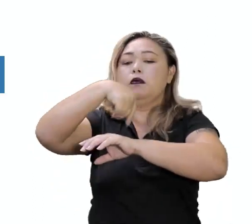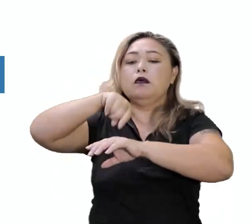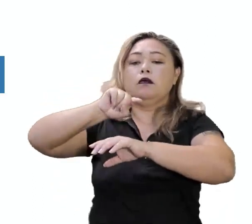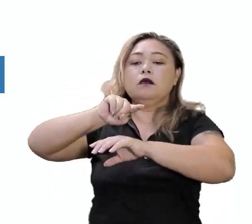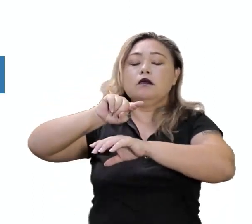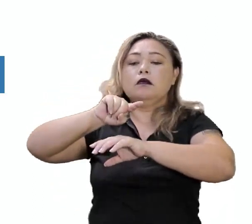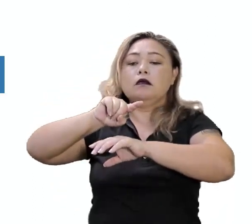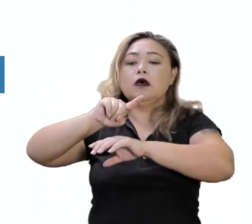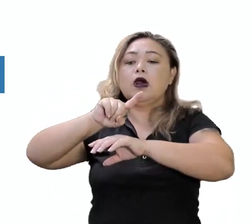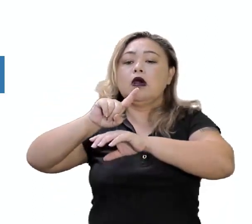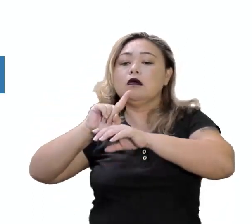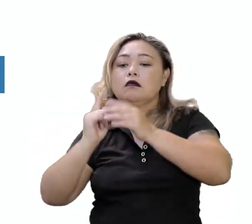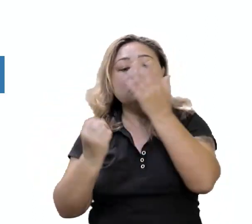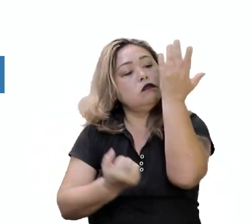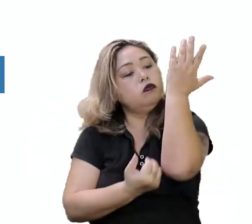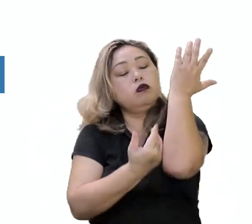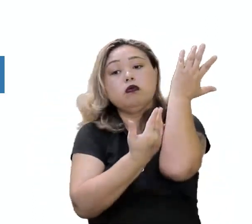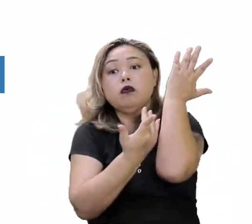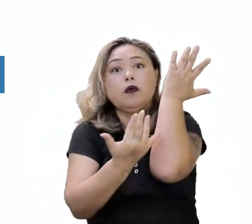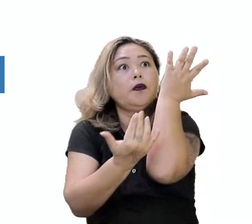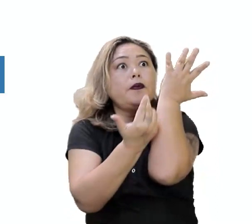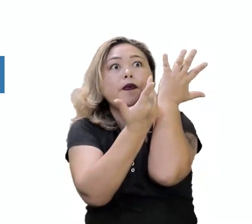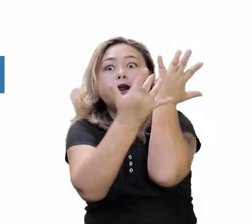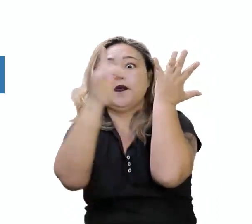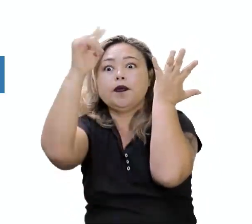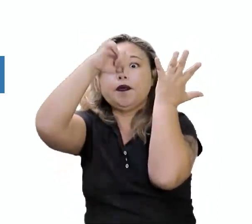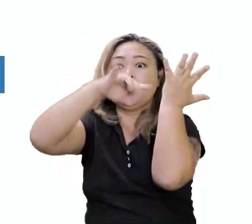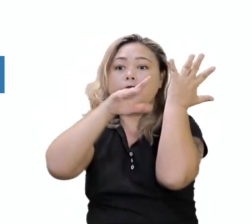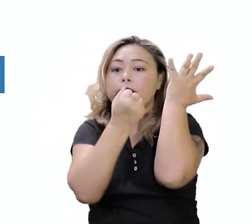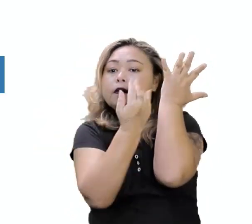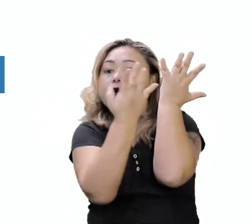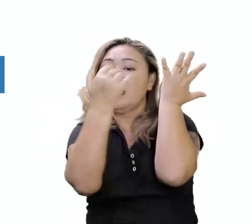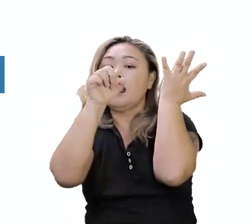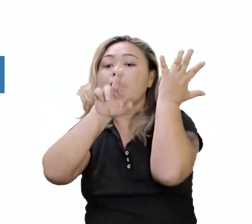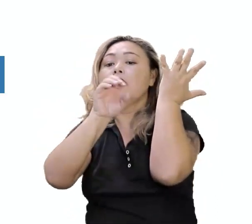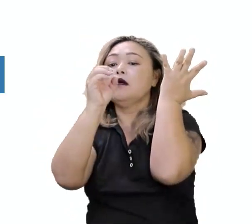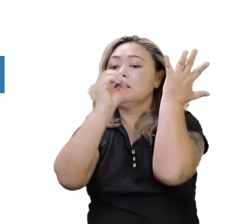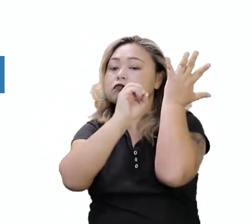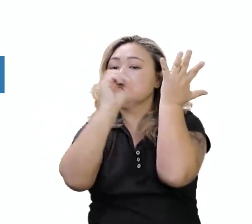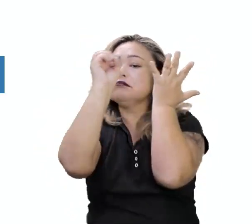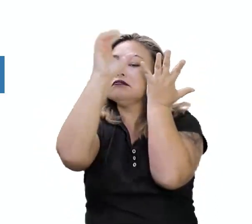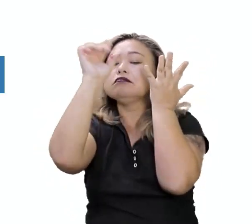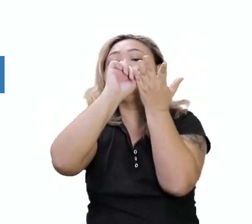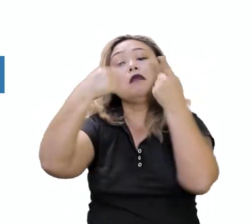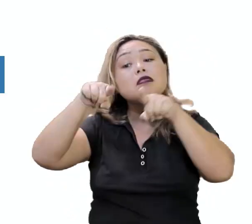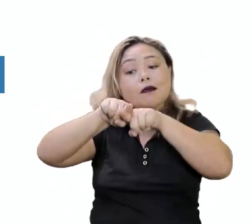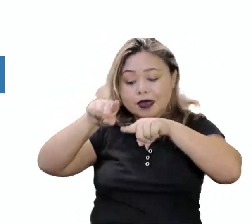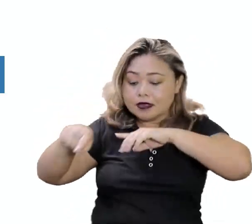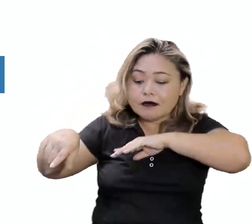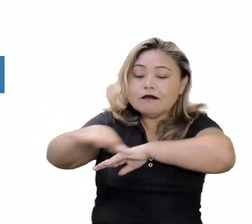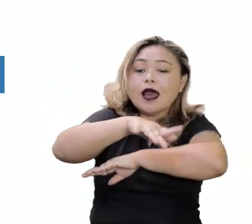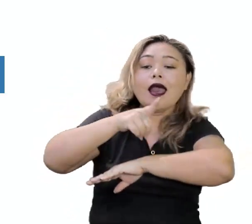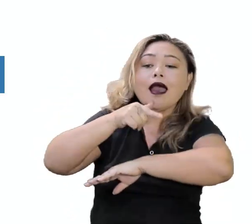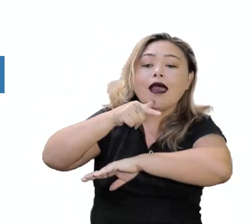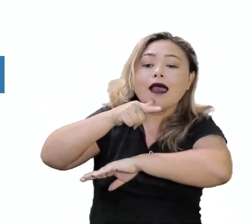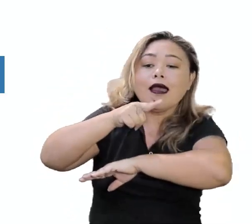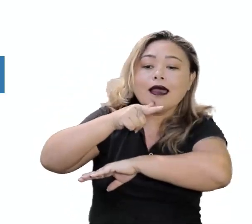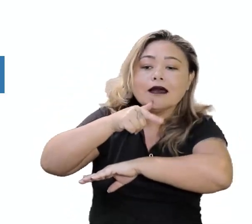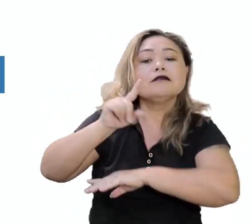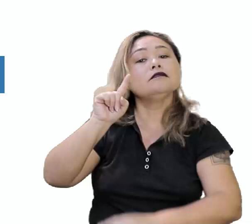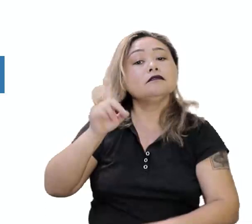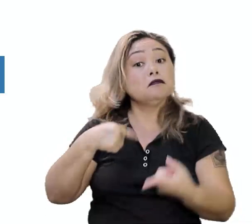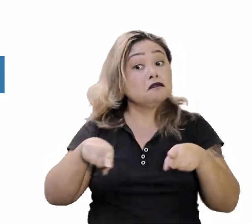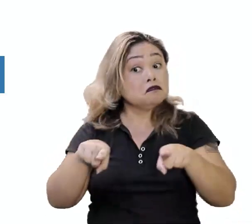da fotossíntese, então, elementos químicos. E isso vão estar também disponíveis no ambiente aquático. E aí a gente tem